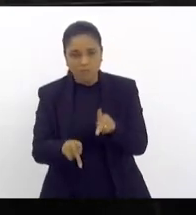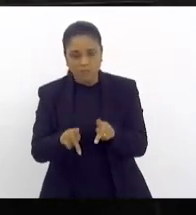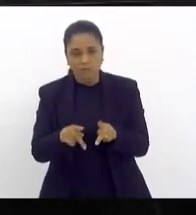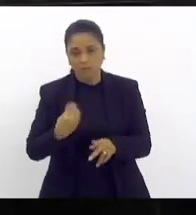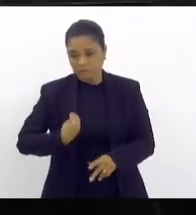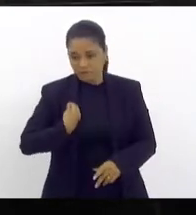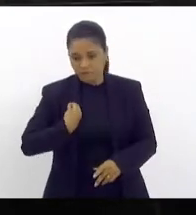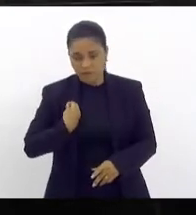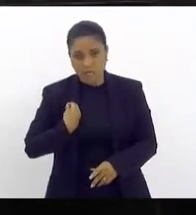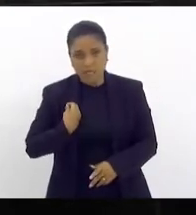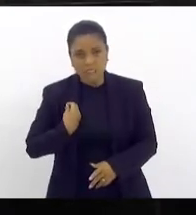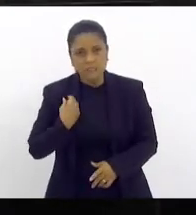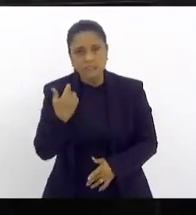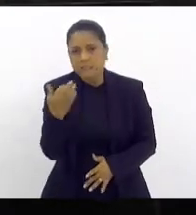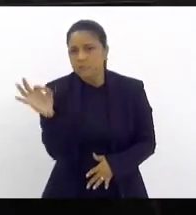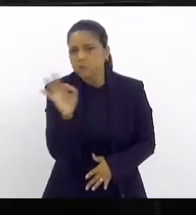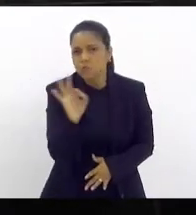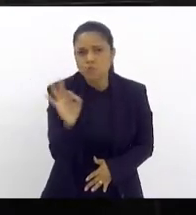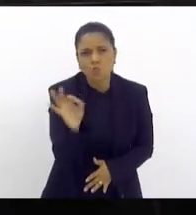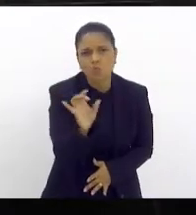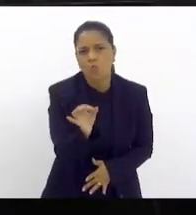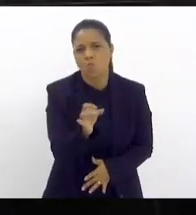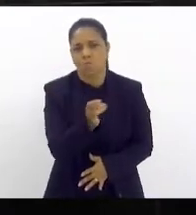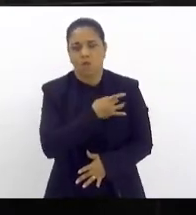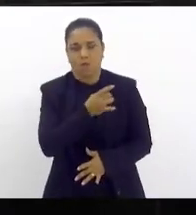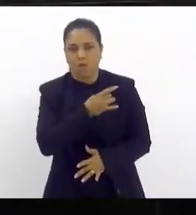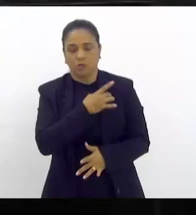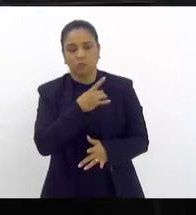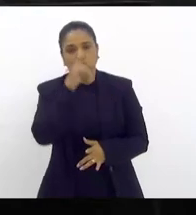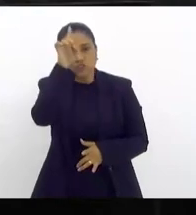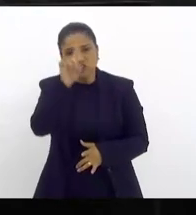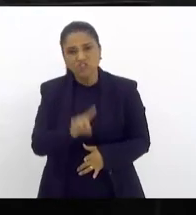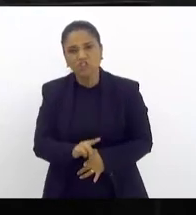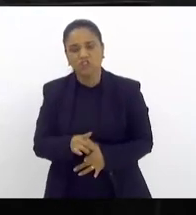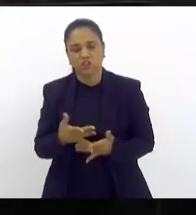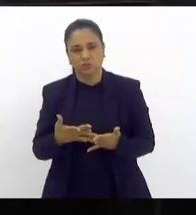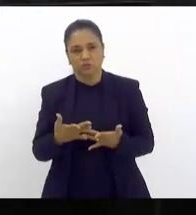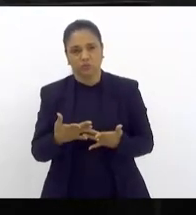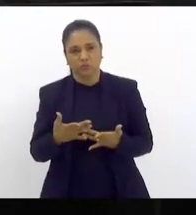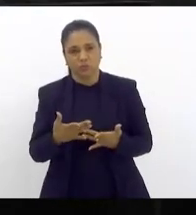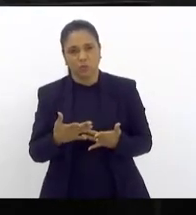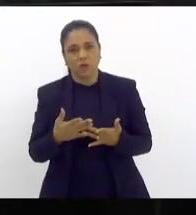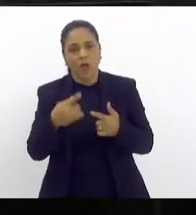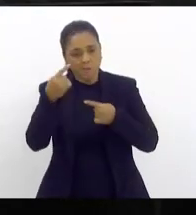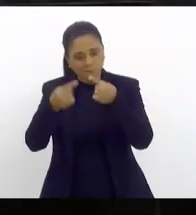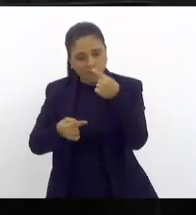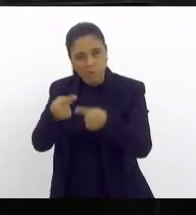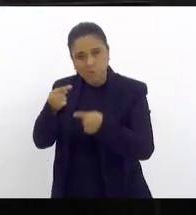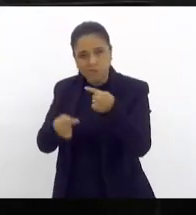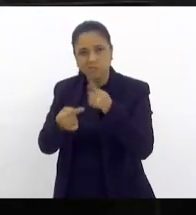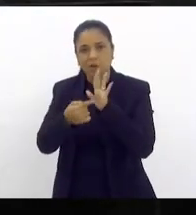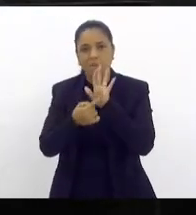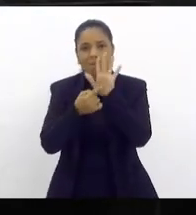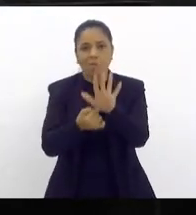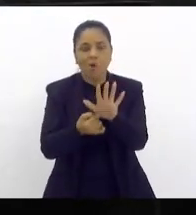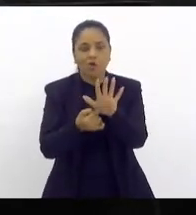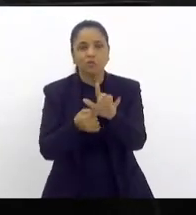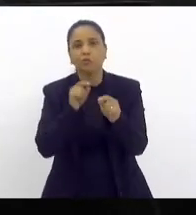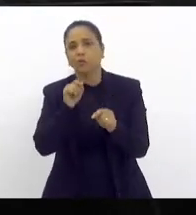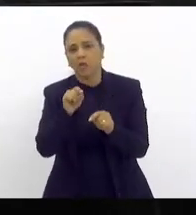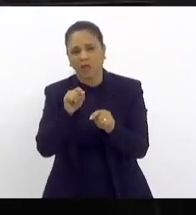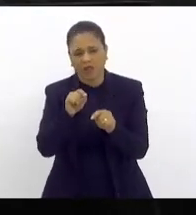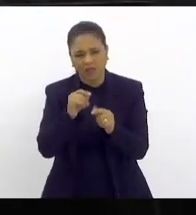e viver com dignidade porque o que a gente traz evidentemente com essa política que aposta na lógica da Morte